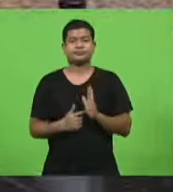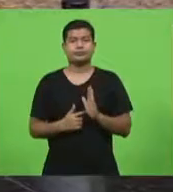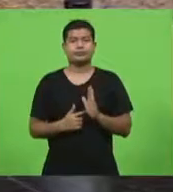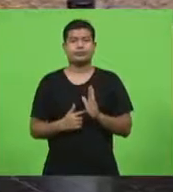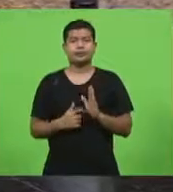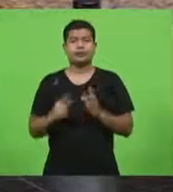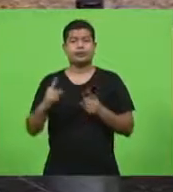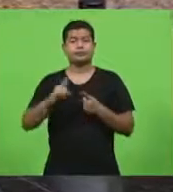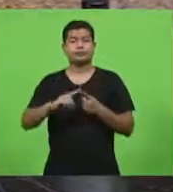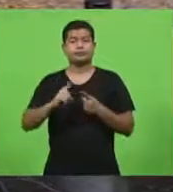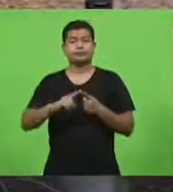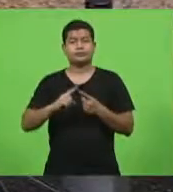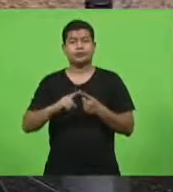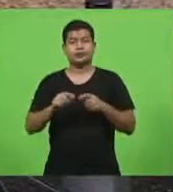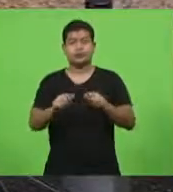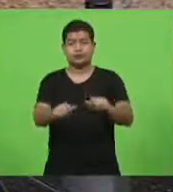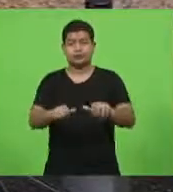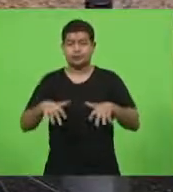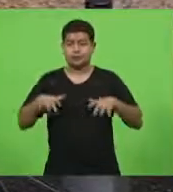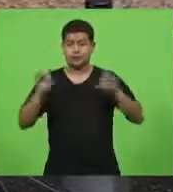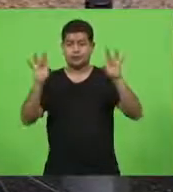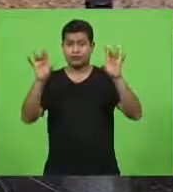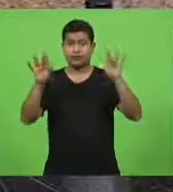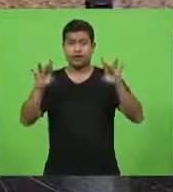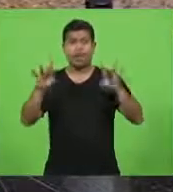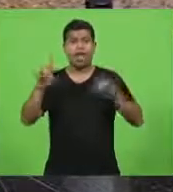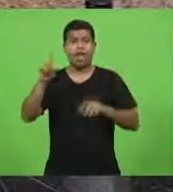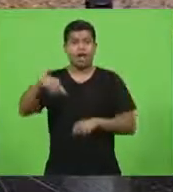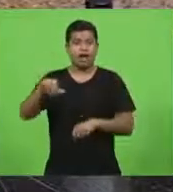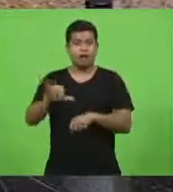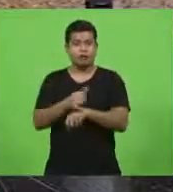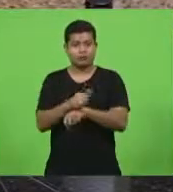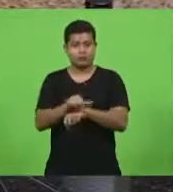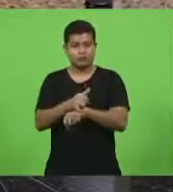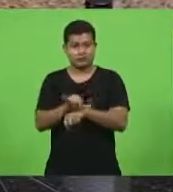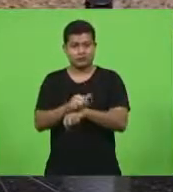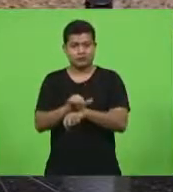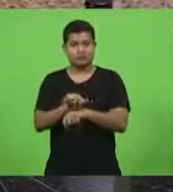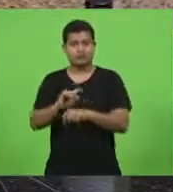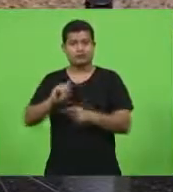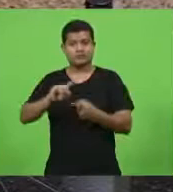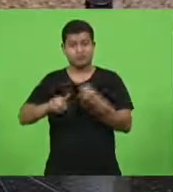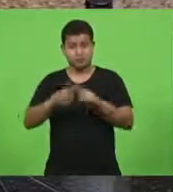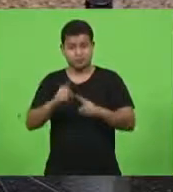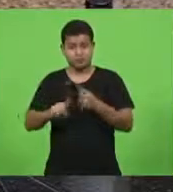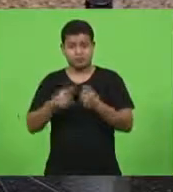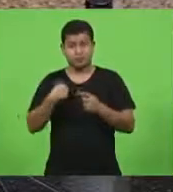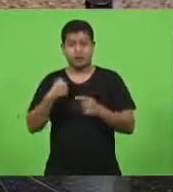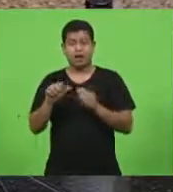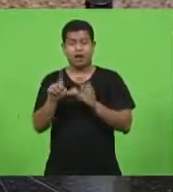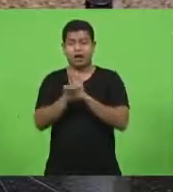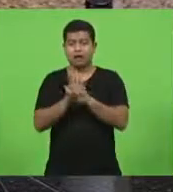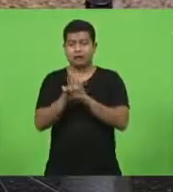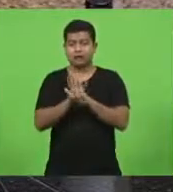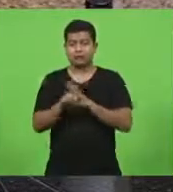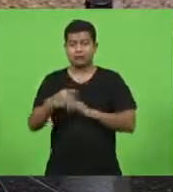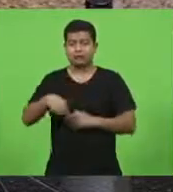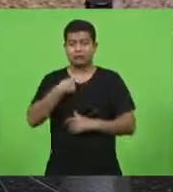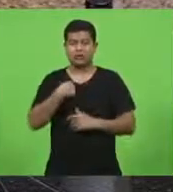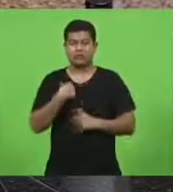A sessão especial ela é uma ferramenta legislativa, deputado Kennedy Nunes, da qual nós não podemos abrir